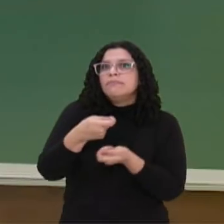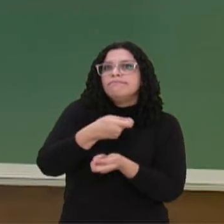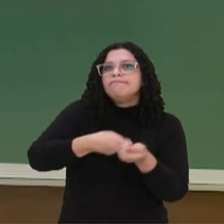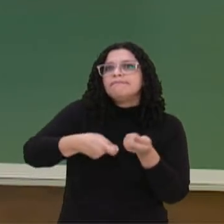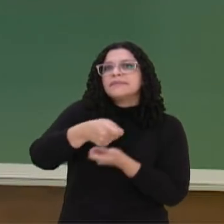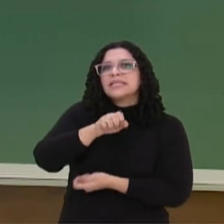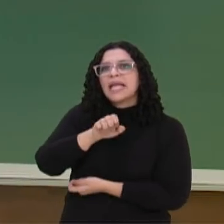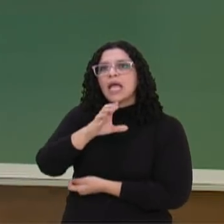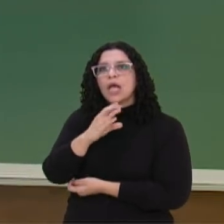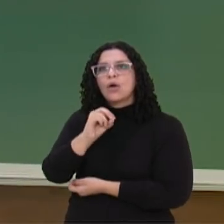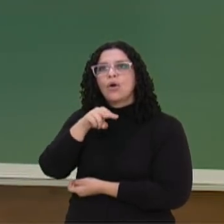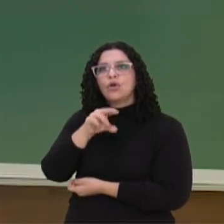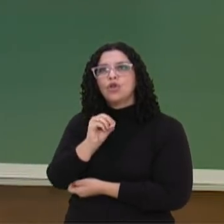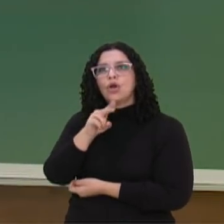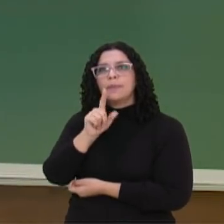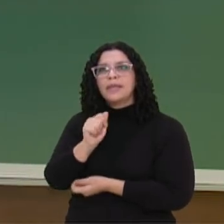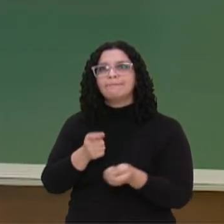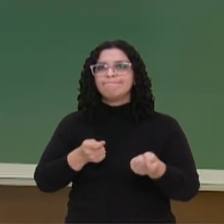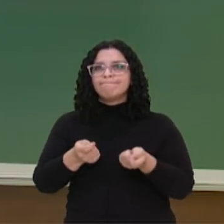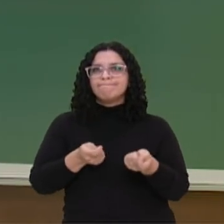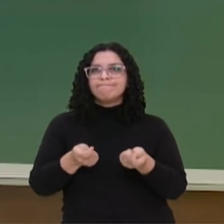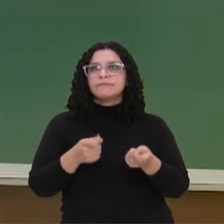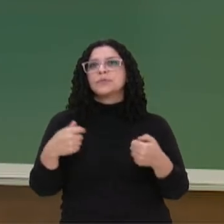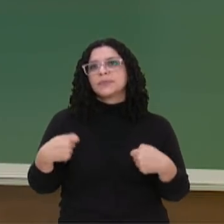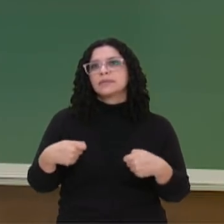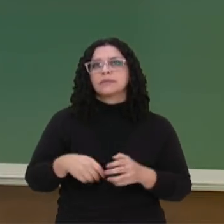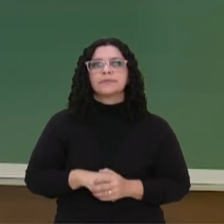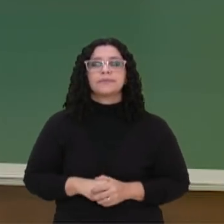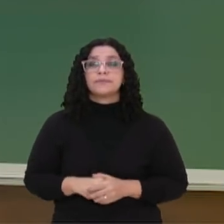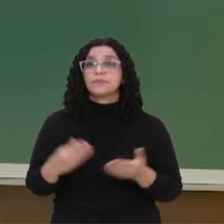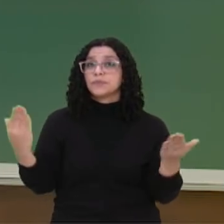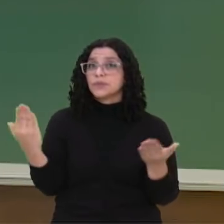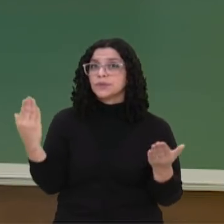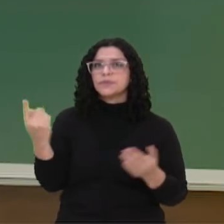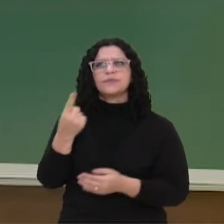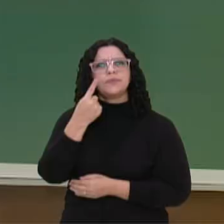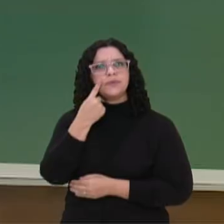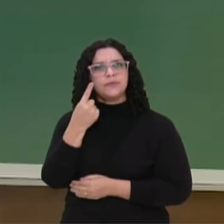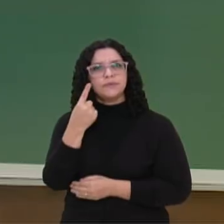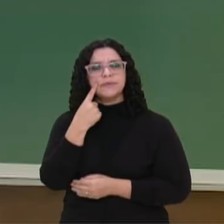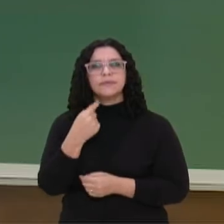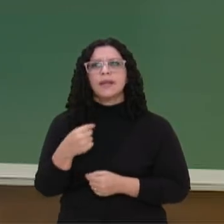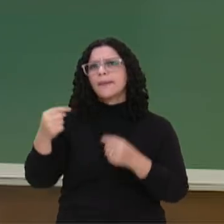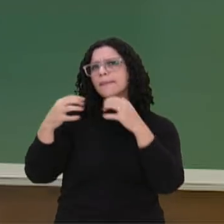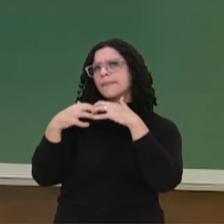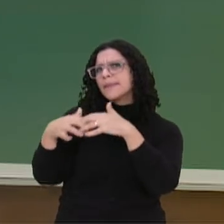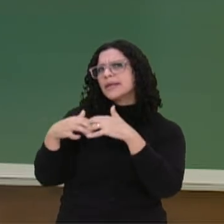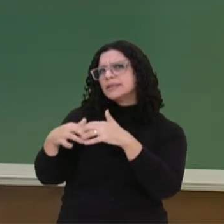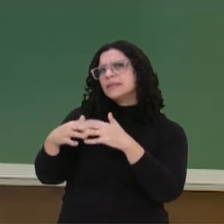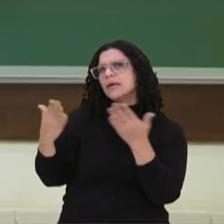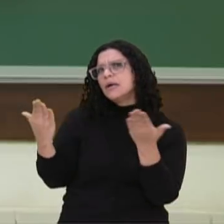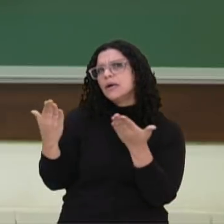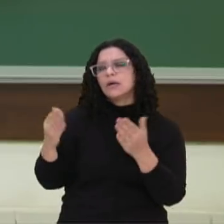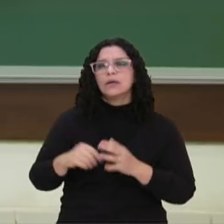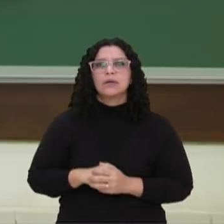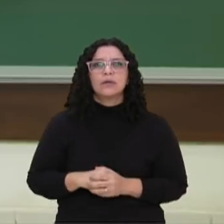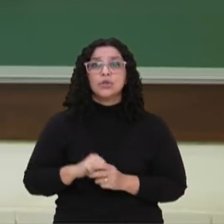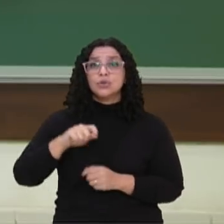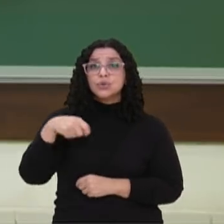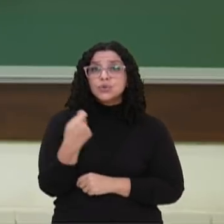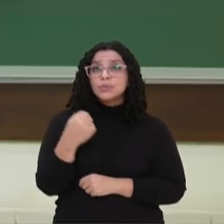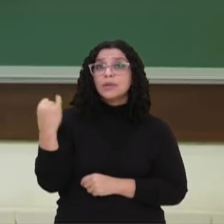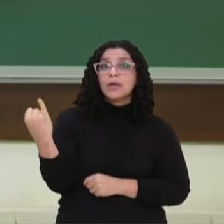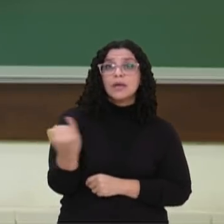gente, economizar, ok? Então vamos lá, pensar um pouquinho, né, sobre